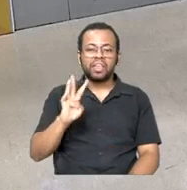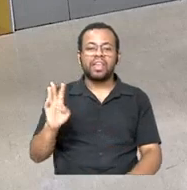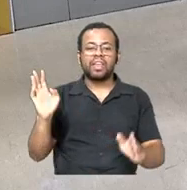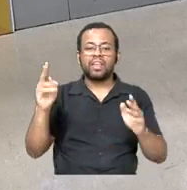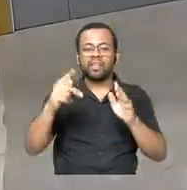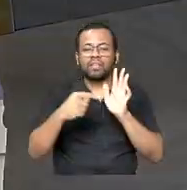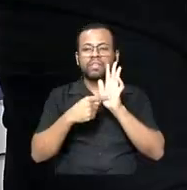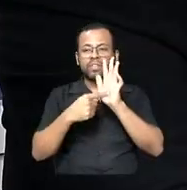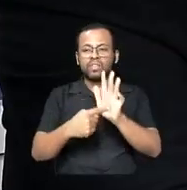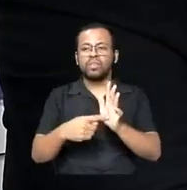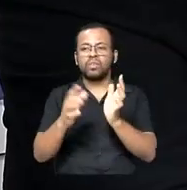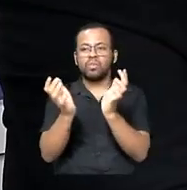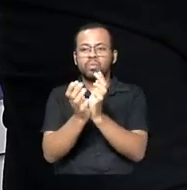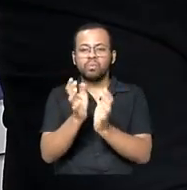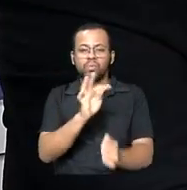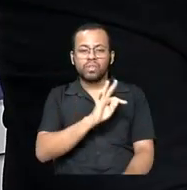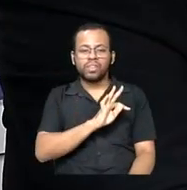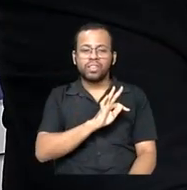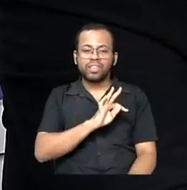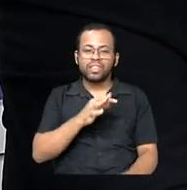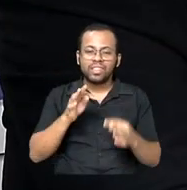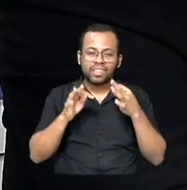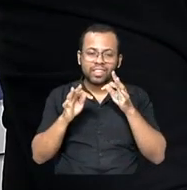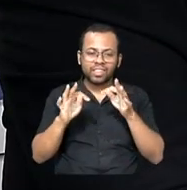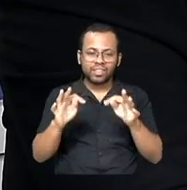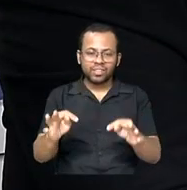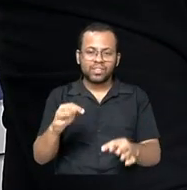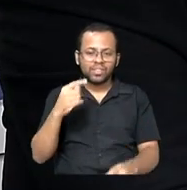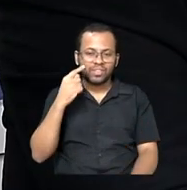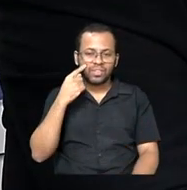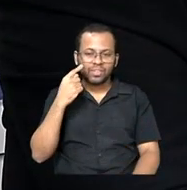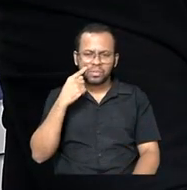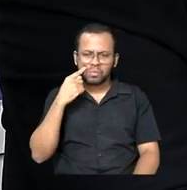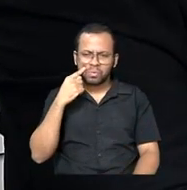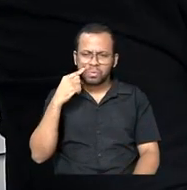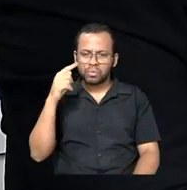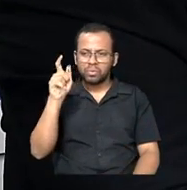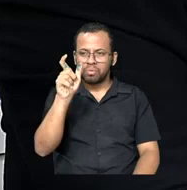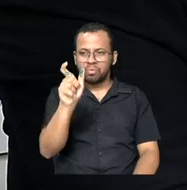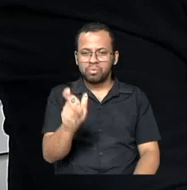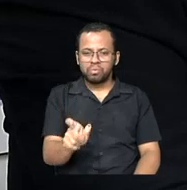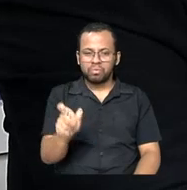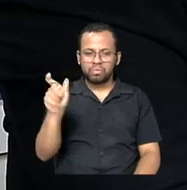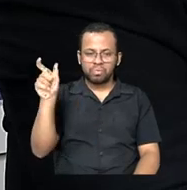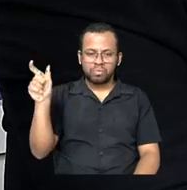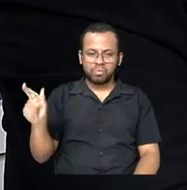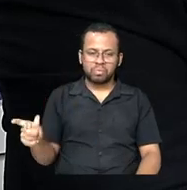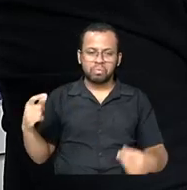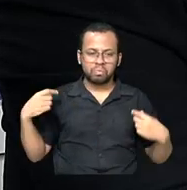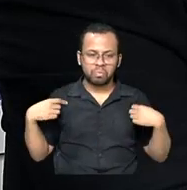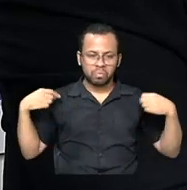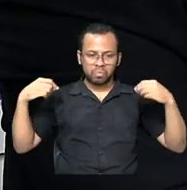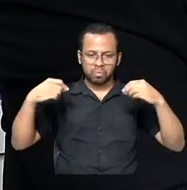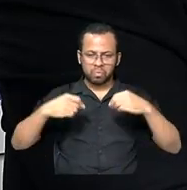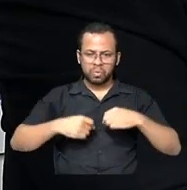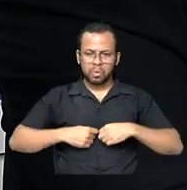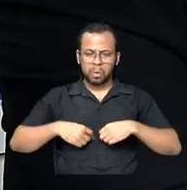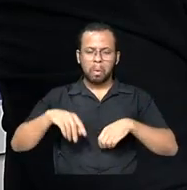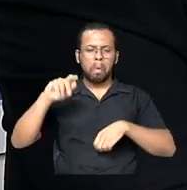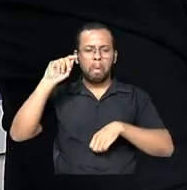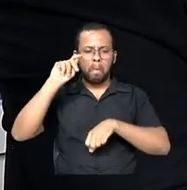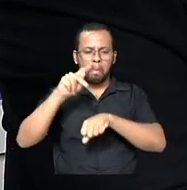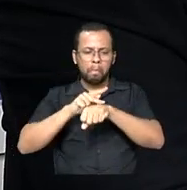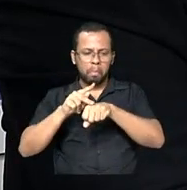a equipe de ti élber e o Fernando aqui também com esse esse Blazer é escuro é preto mesmo é